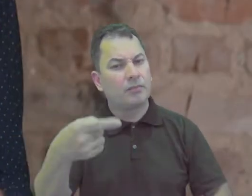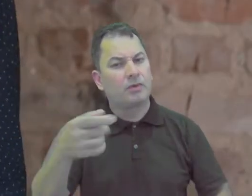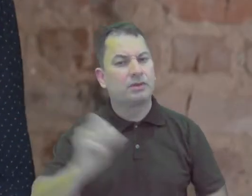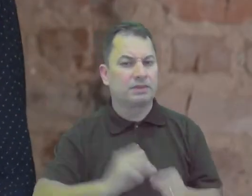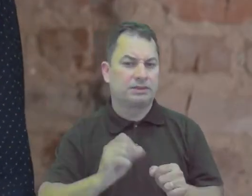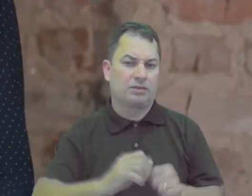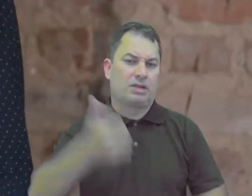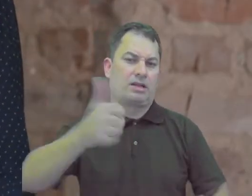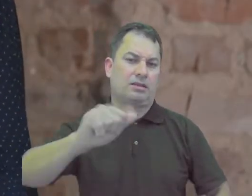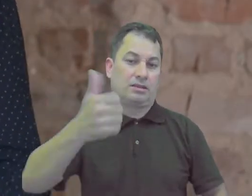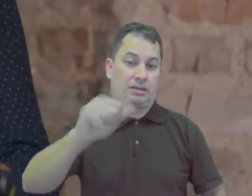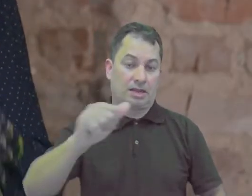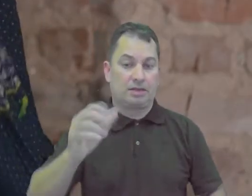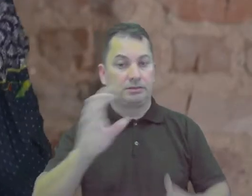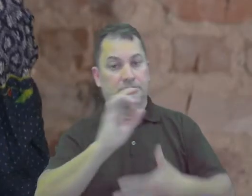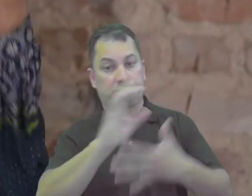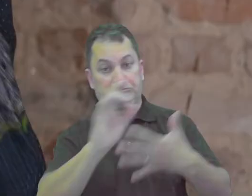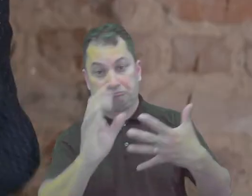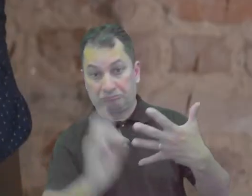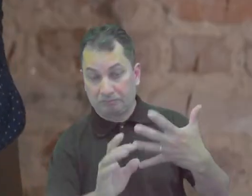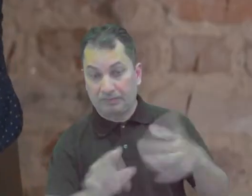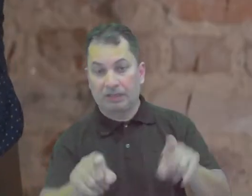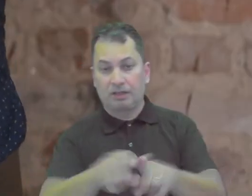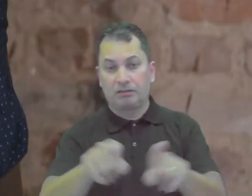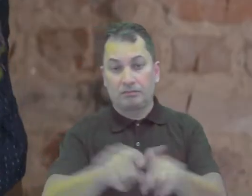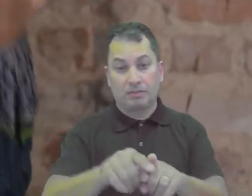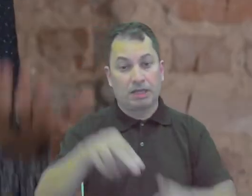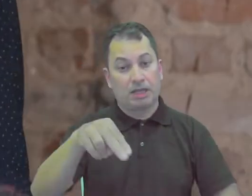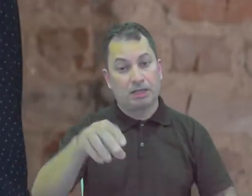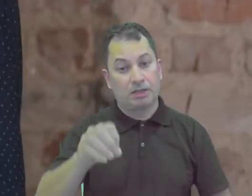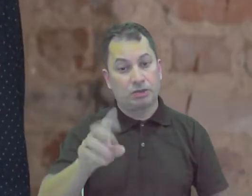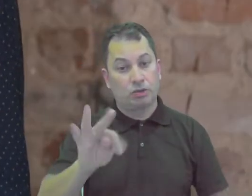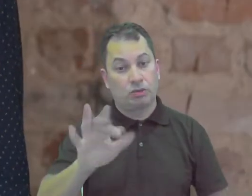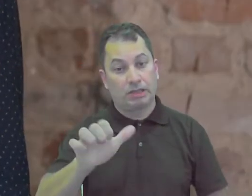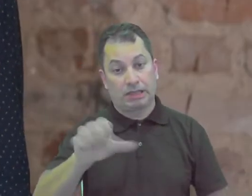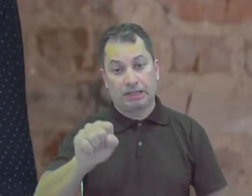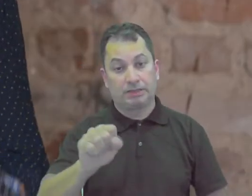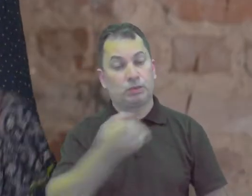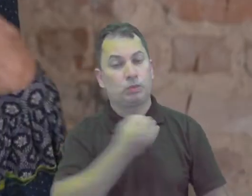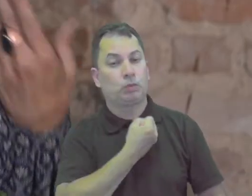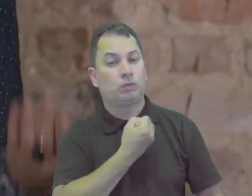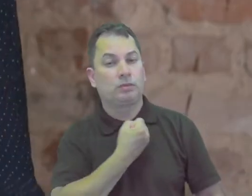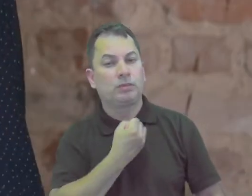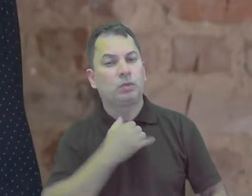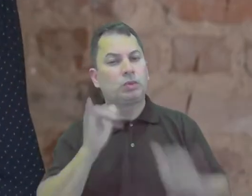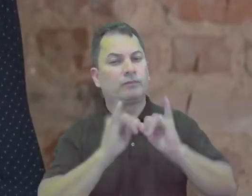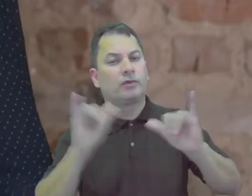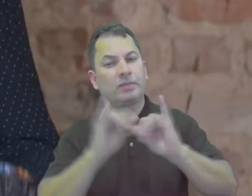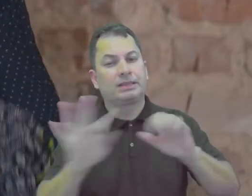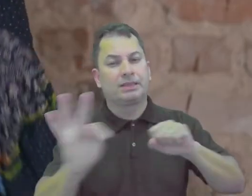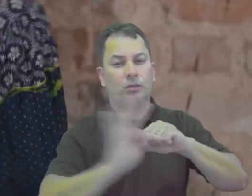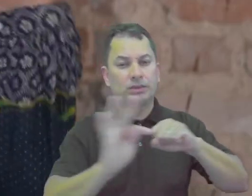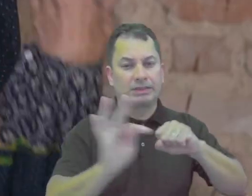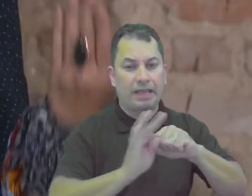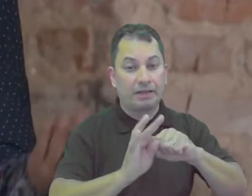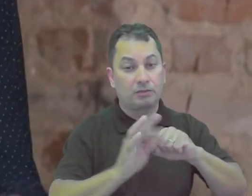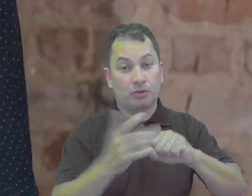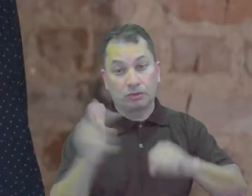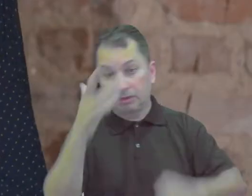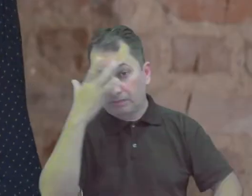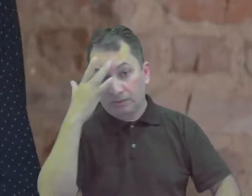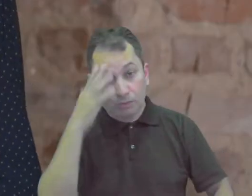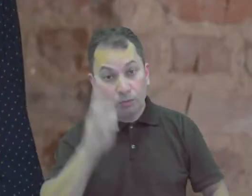também faz notas técnicas, a gente forma pessoas também para utilizar esses dados e